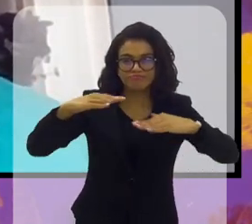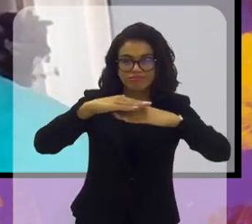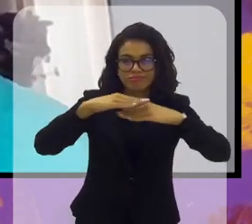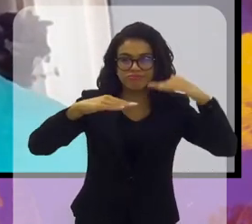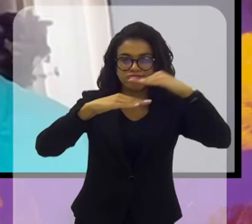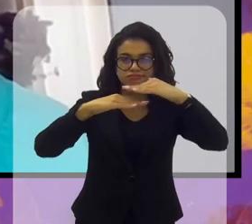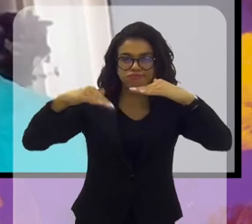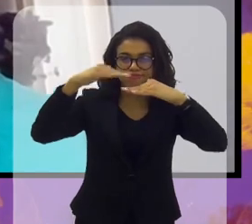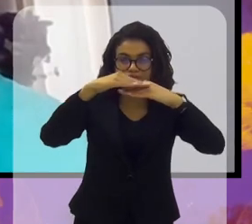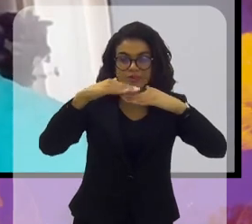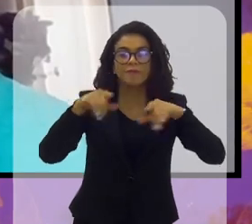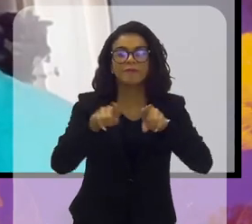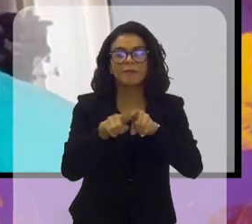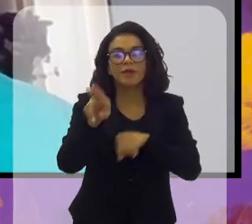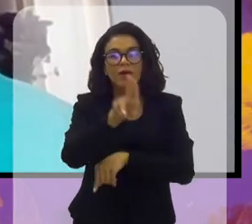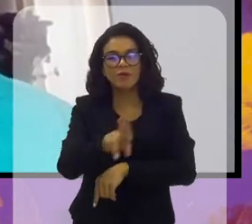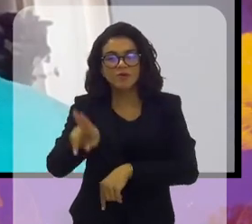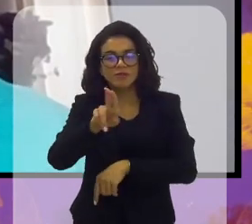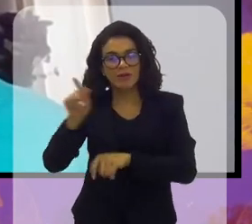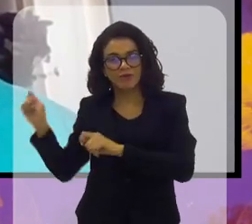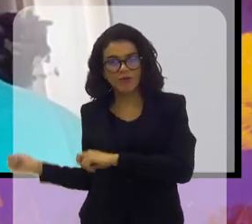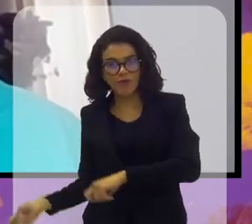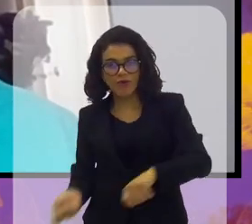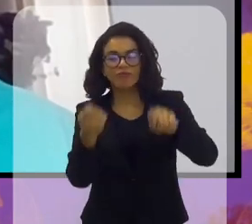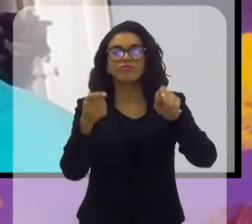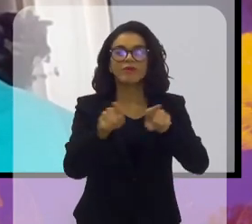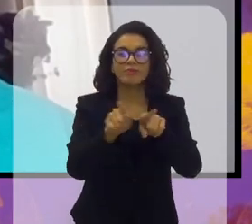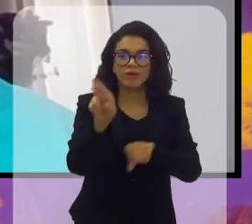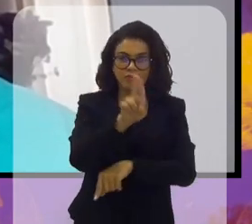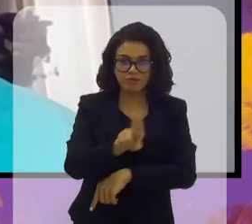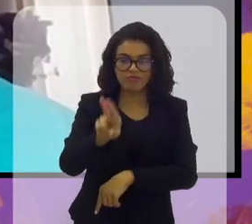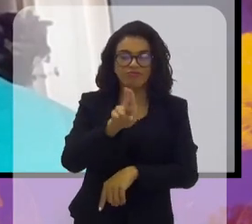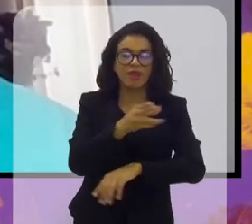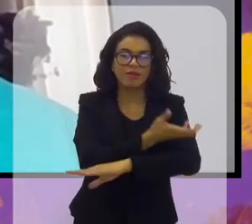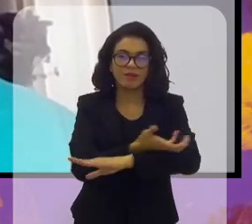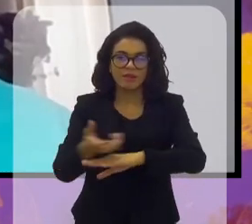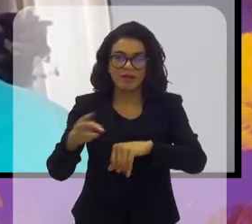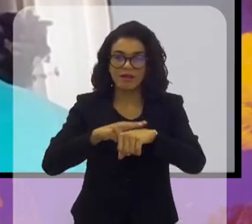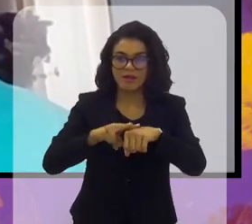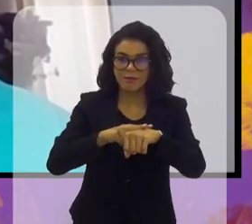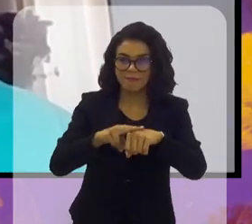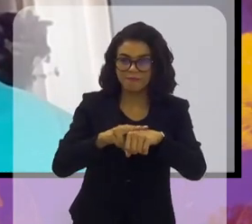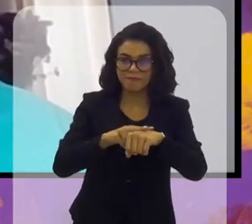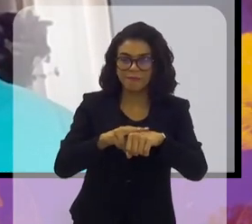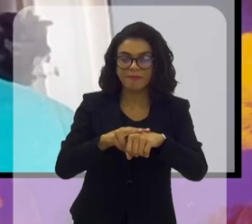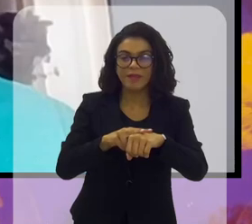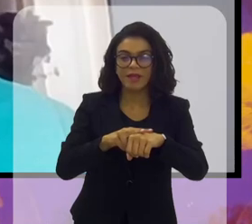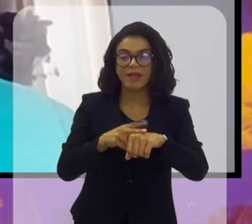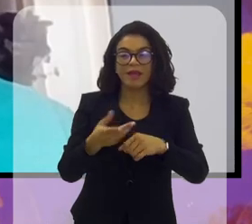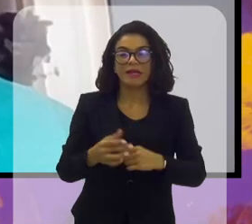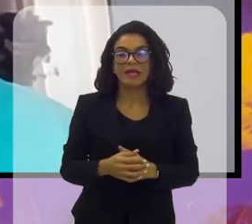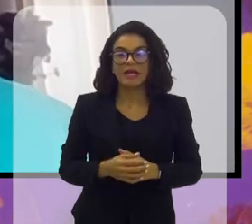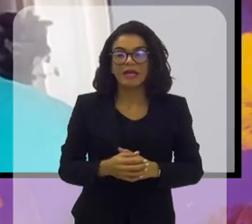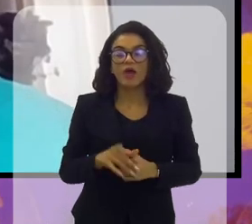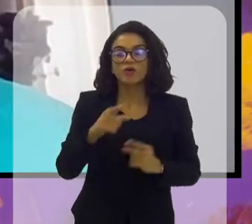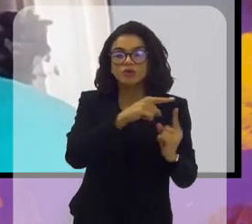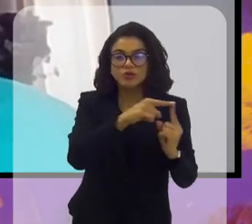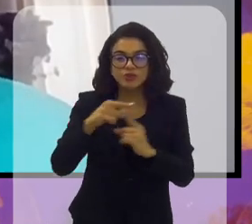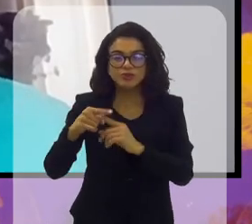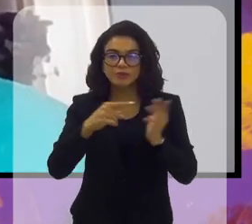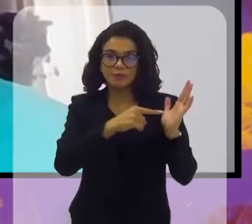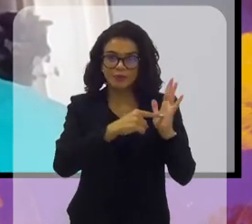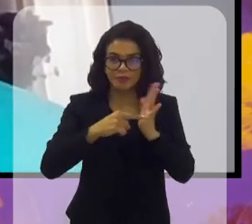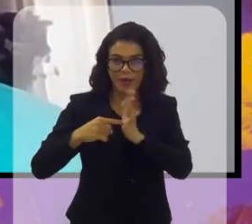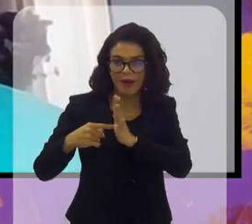variedades que são usadas em campos de golfe, também são usadas em campo de futebol, principalmente as warm season grasses. O tipo de